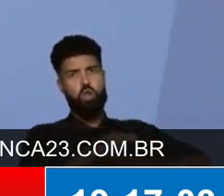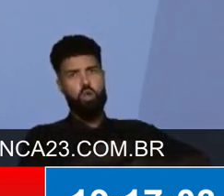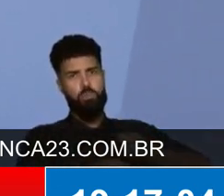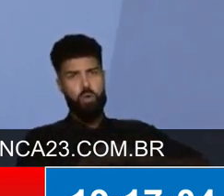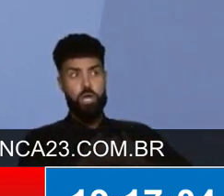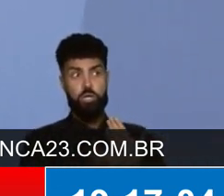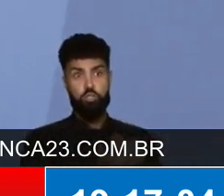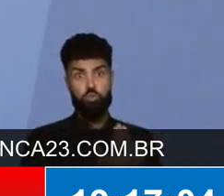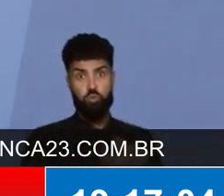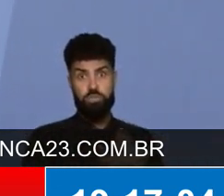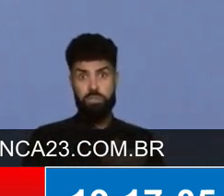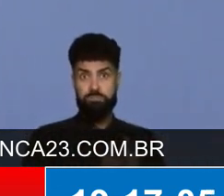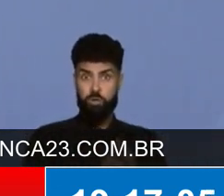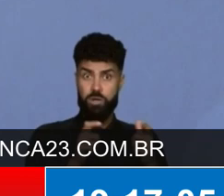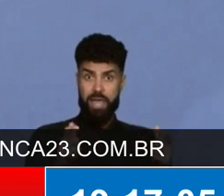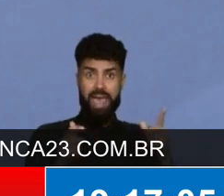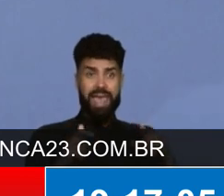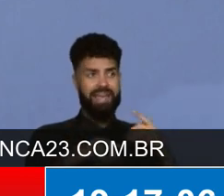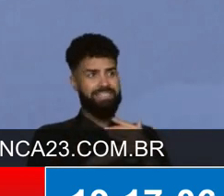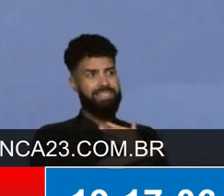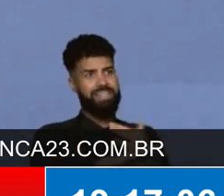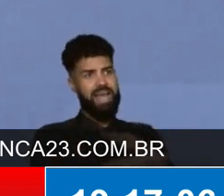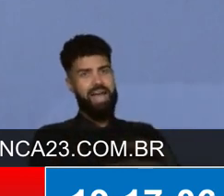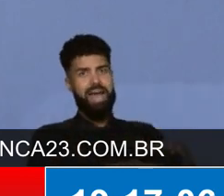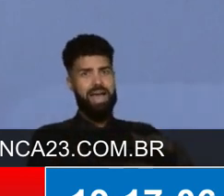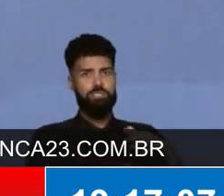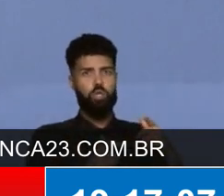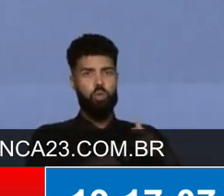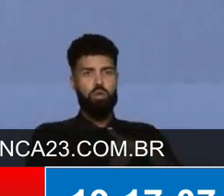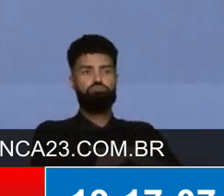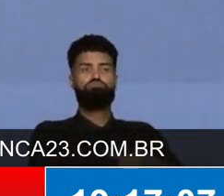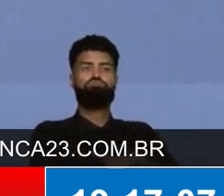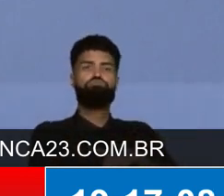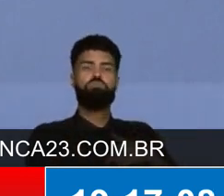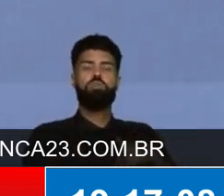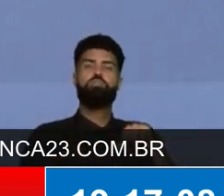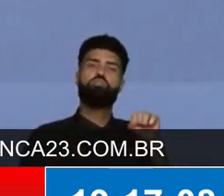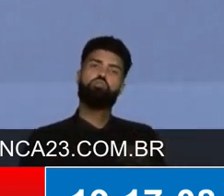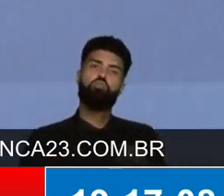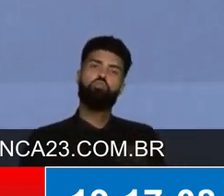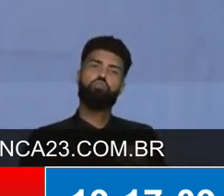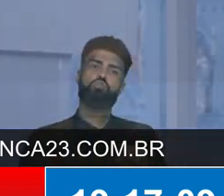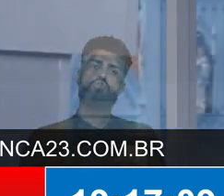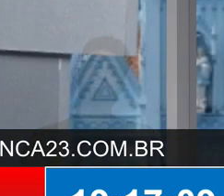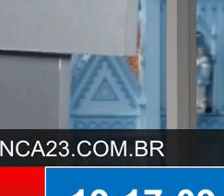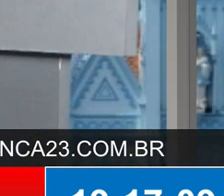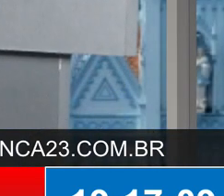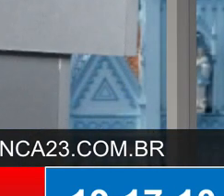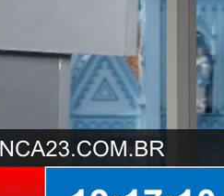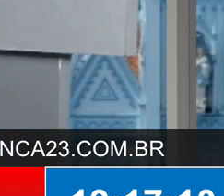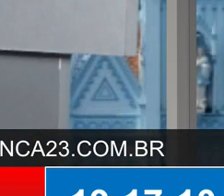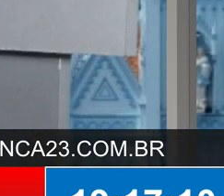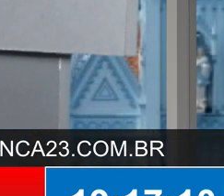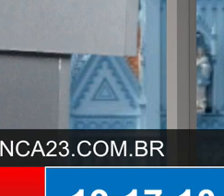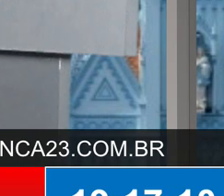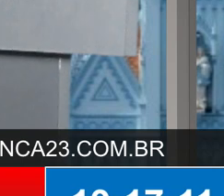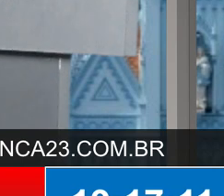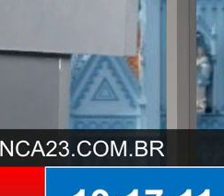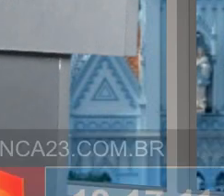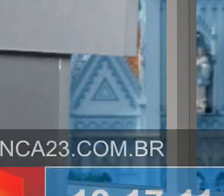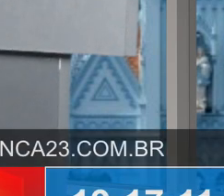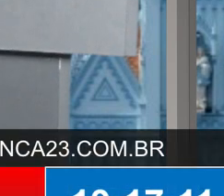estudam majoritariamente em áreas urbanas, concentradas na região Sul e Sudeste. E uma situação